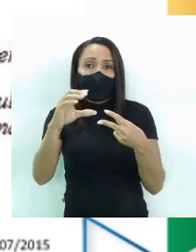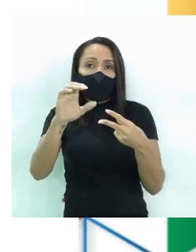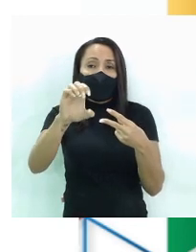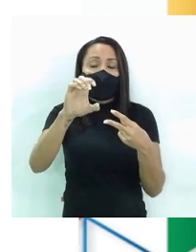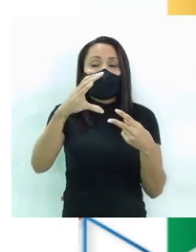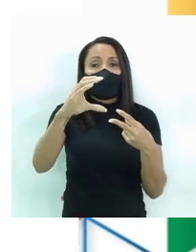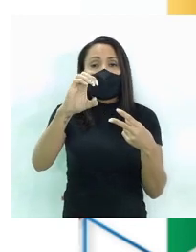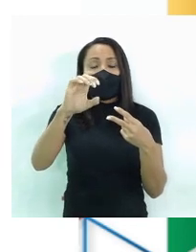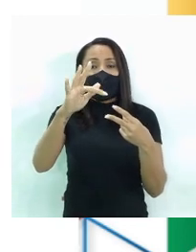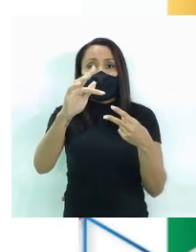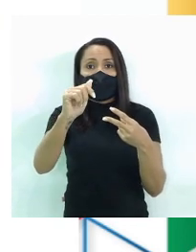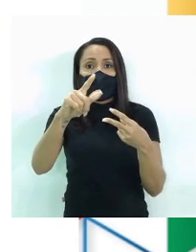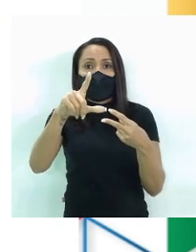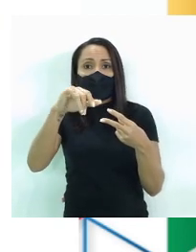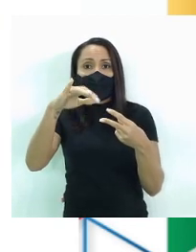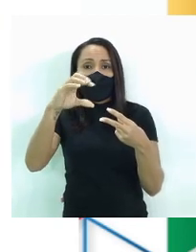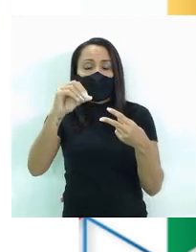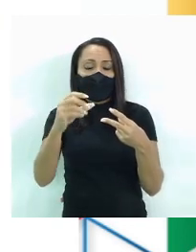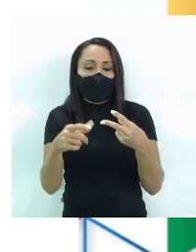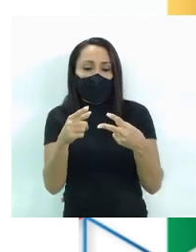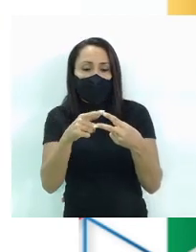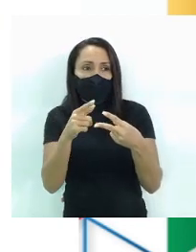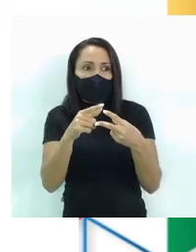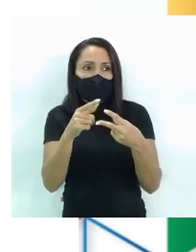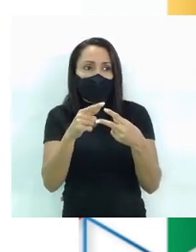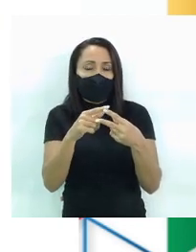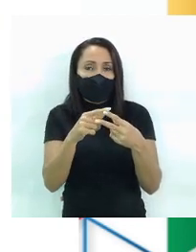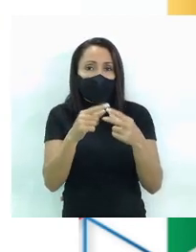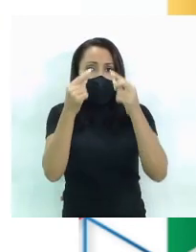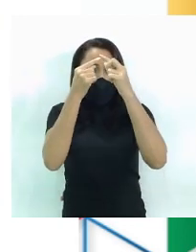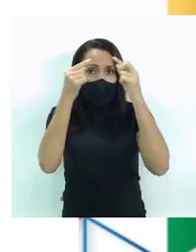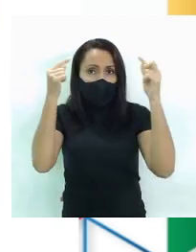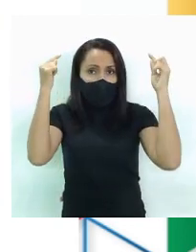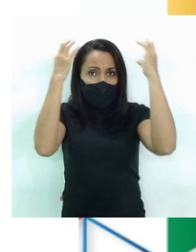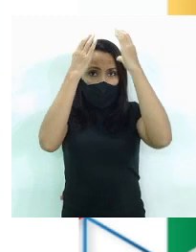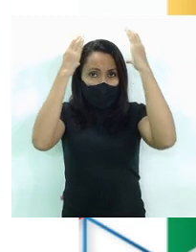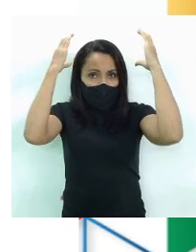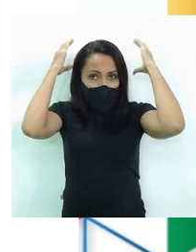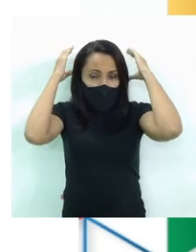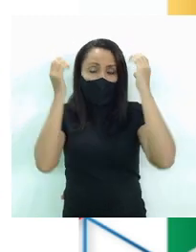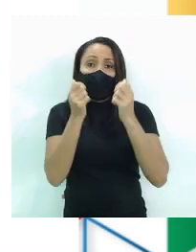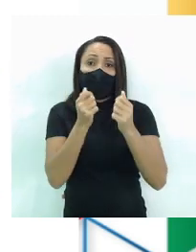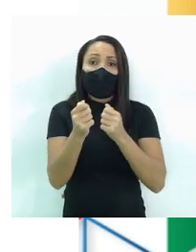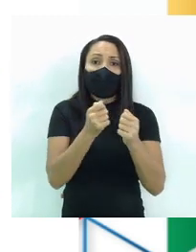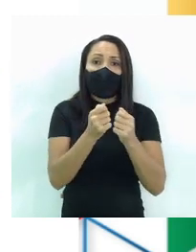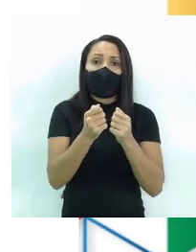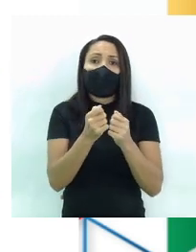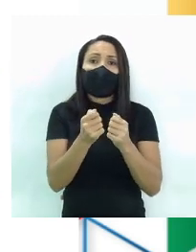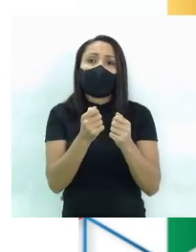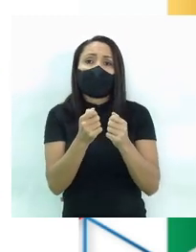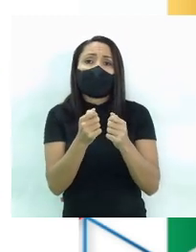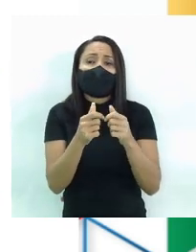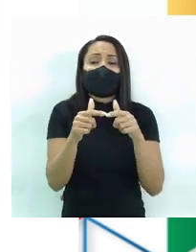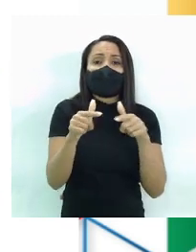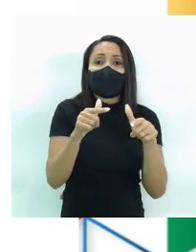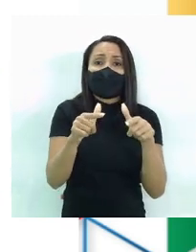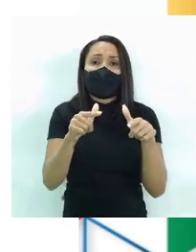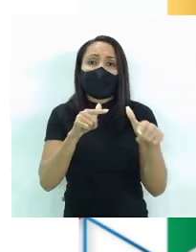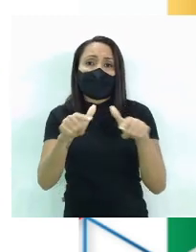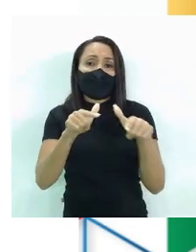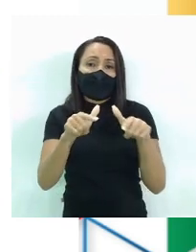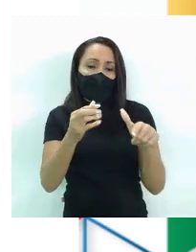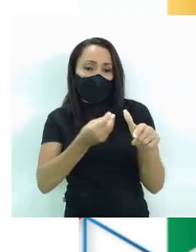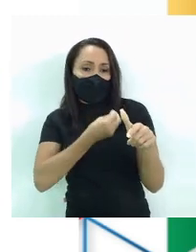Vamos lá. O cérebro é o centro do controle de quase todas as atividades vitais necessárias à